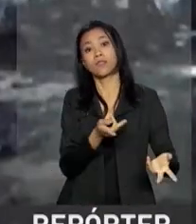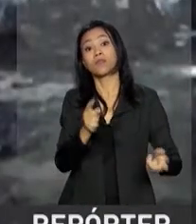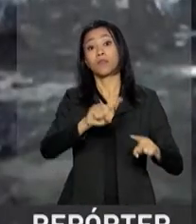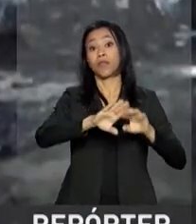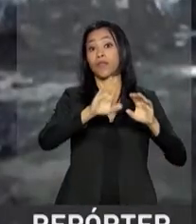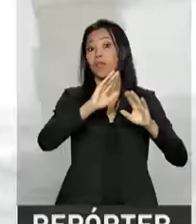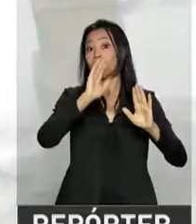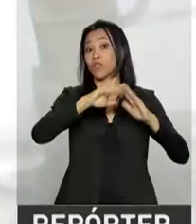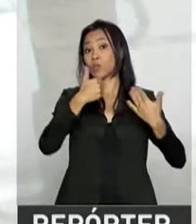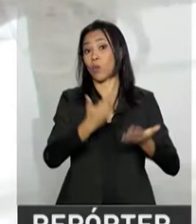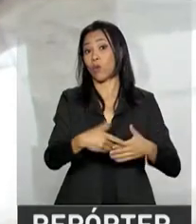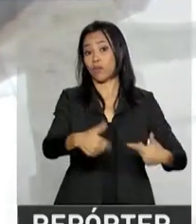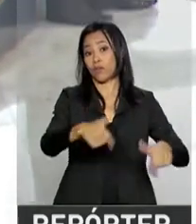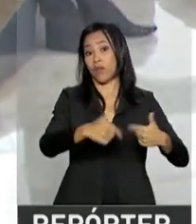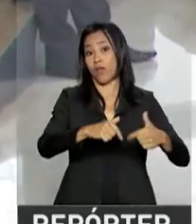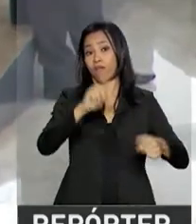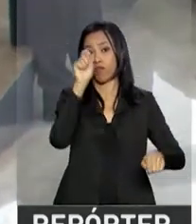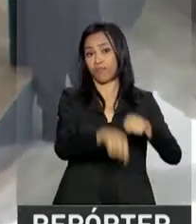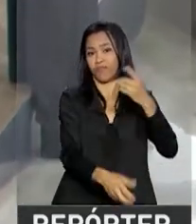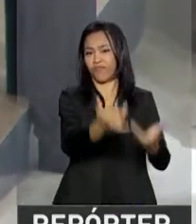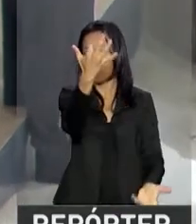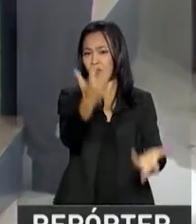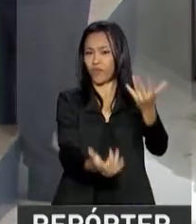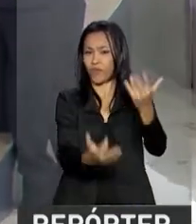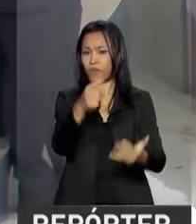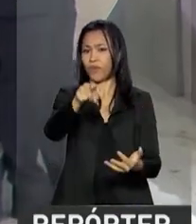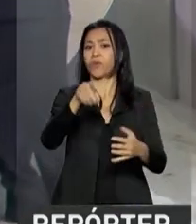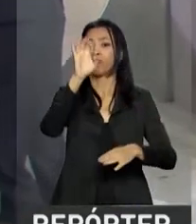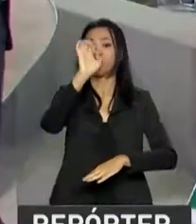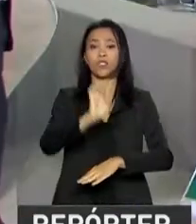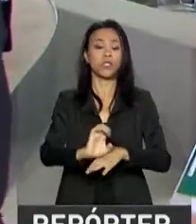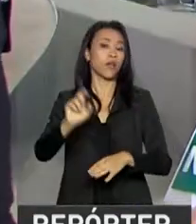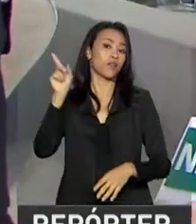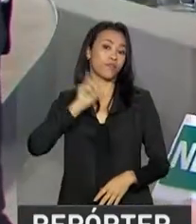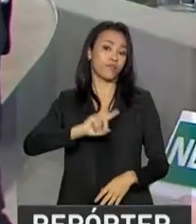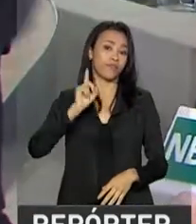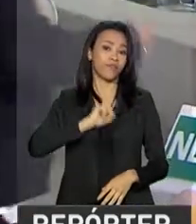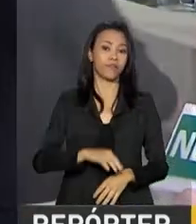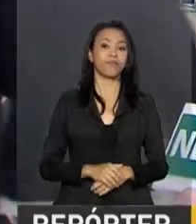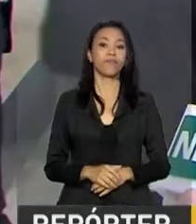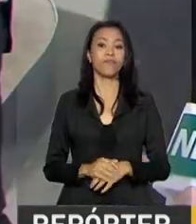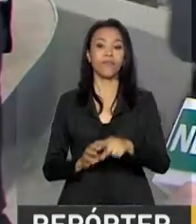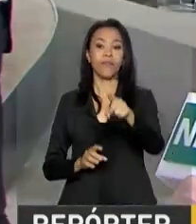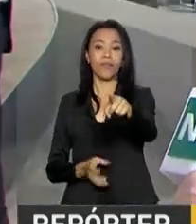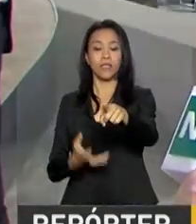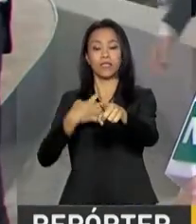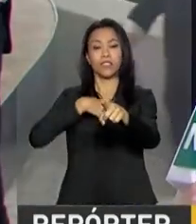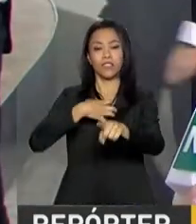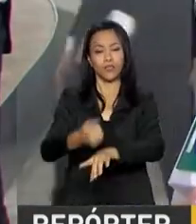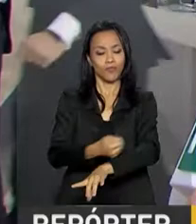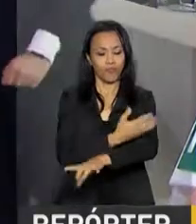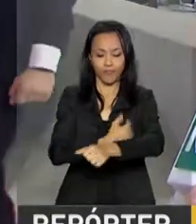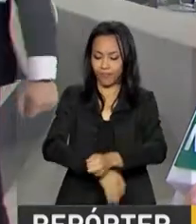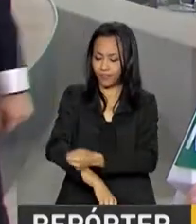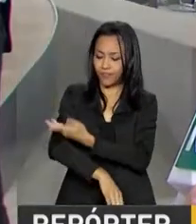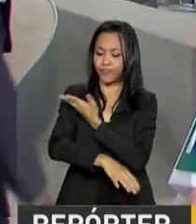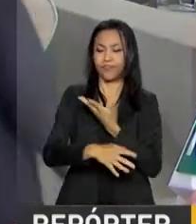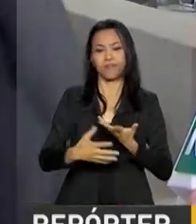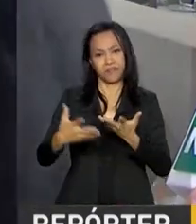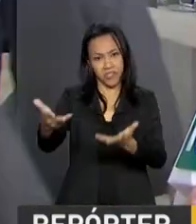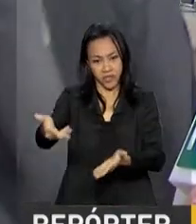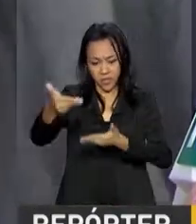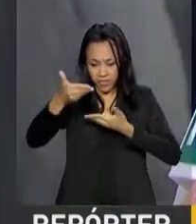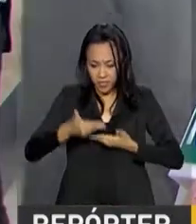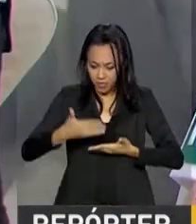onde trabalhava, no município de Janaúba, Minas Gerais. É uma emoção muito grande a gente estar aqui, é uma honra também a gente estar